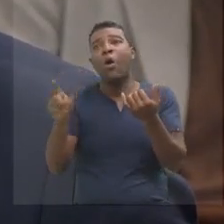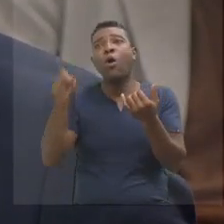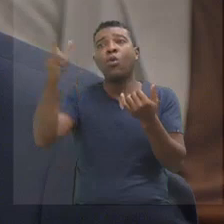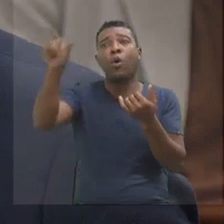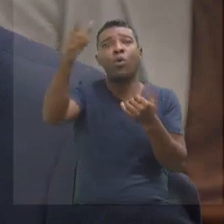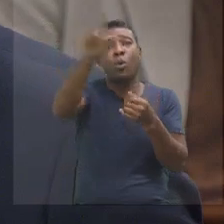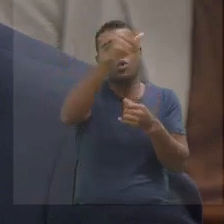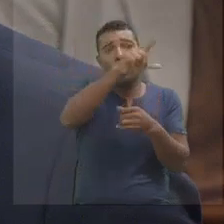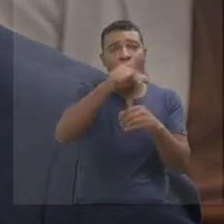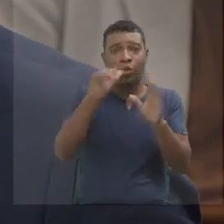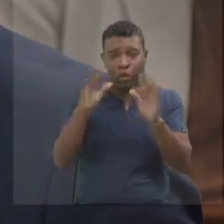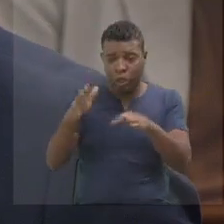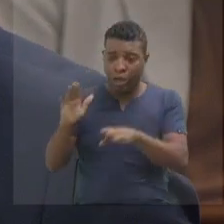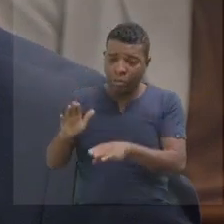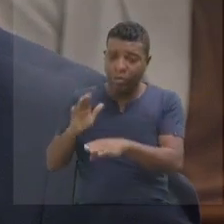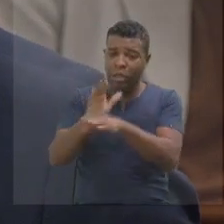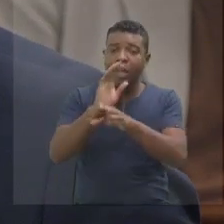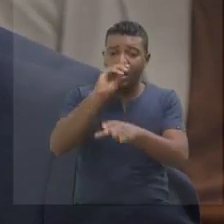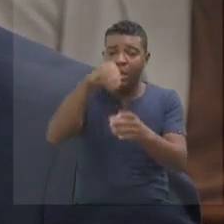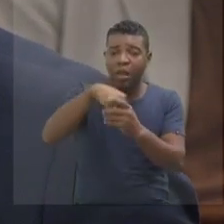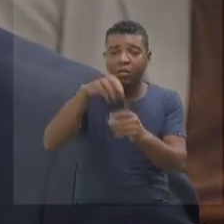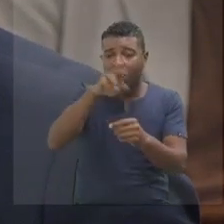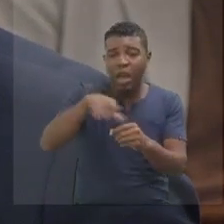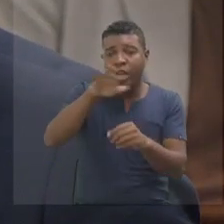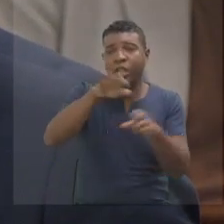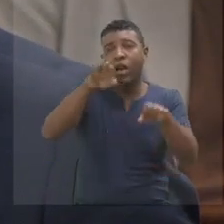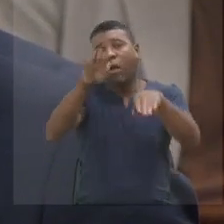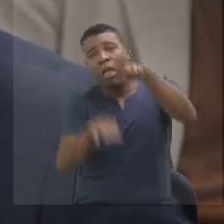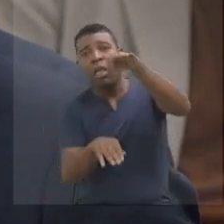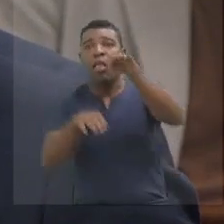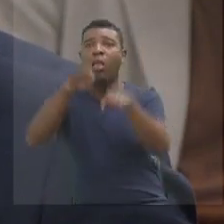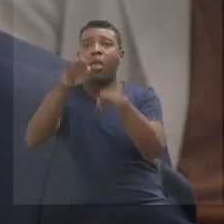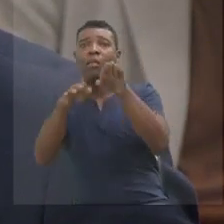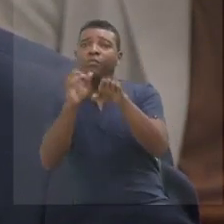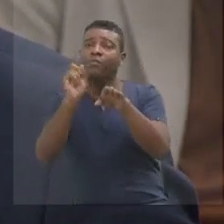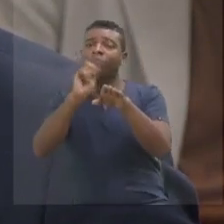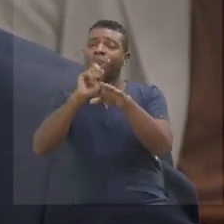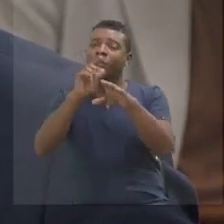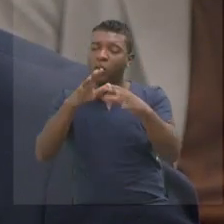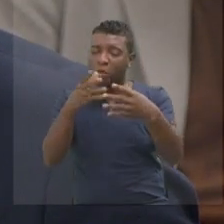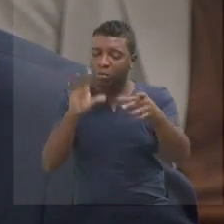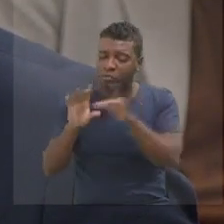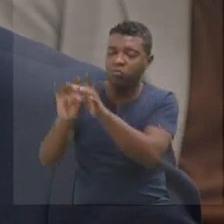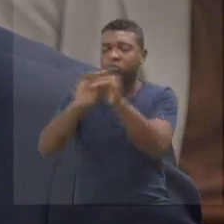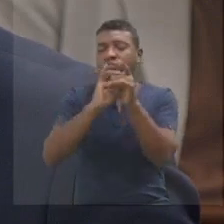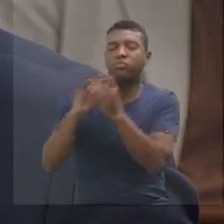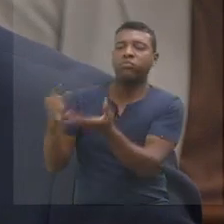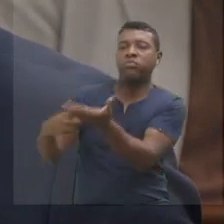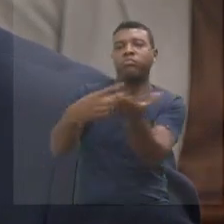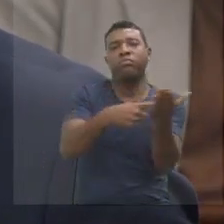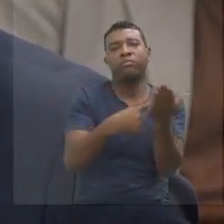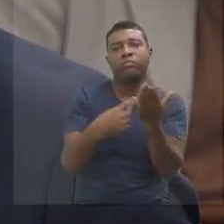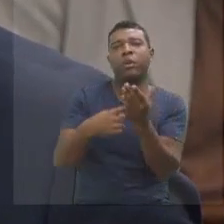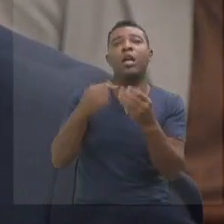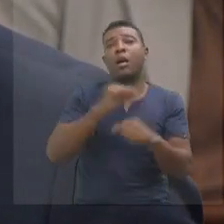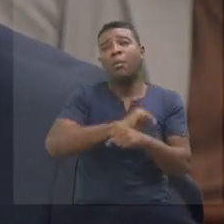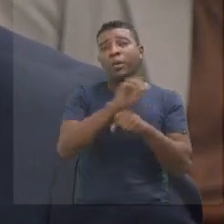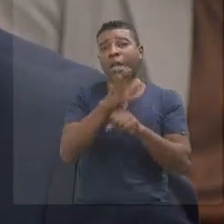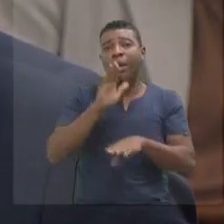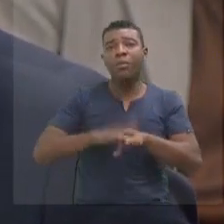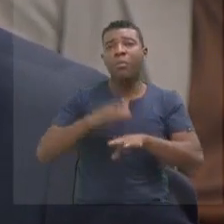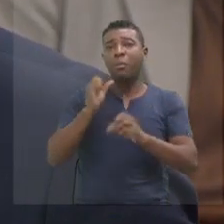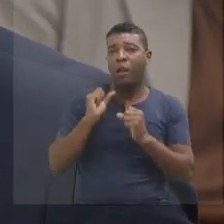prestadores já da região então tem o meu compromisso para que a gente consiga achar um caminho e deixar Montes Claros ainda mais forte